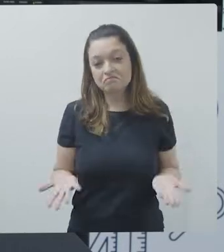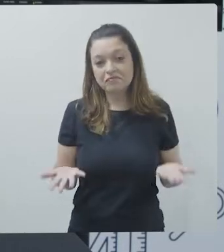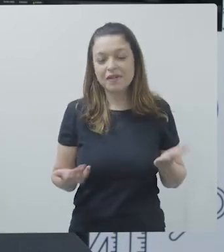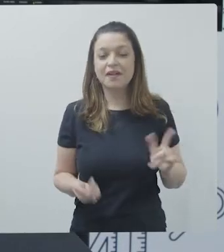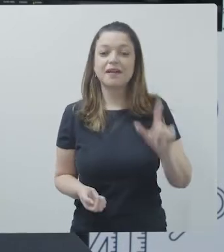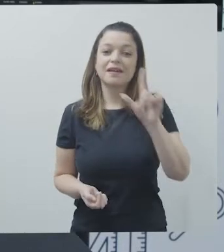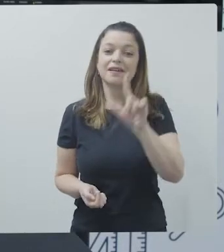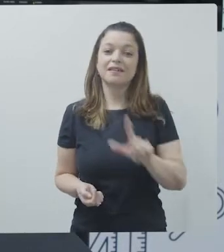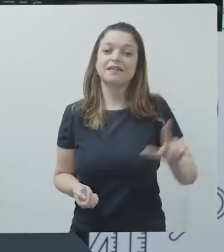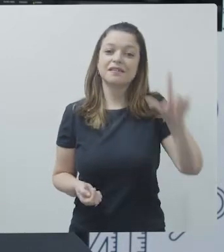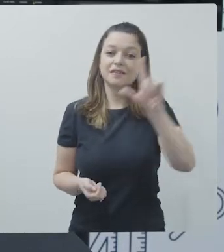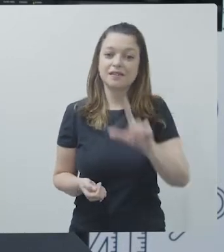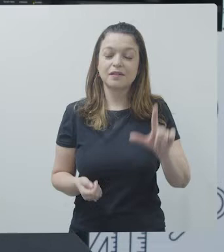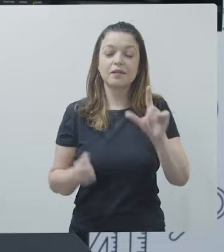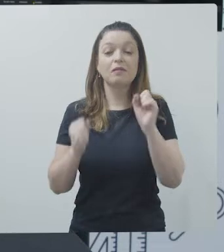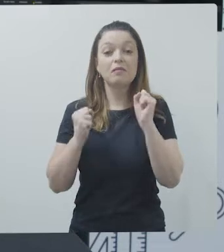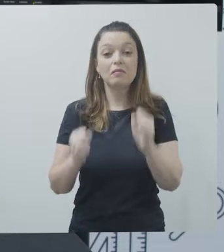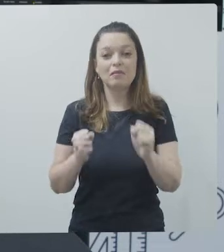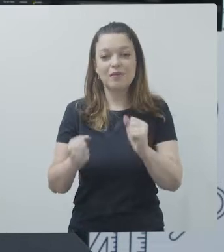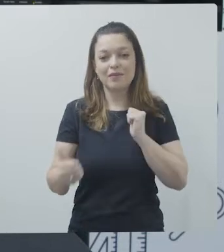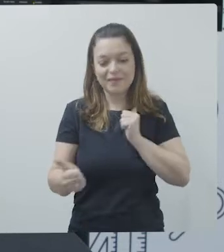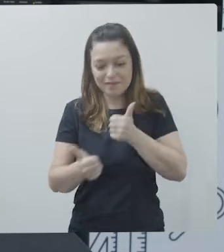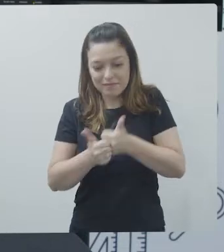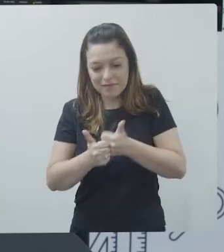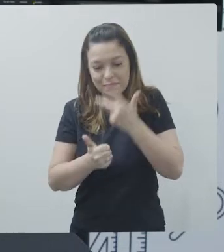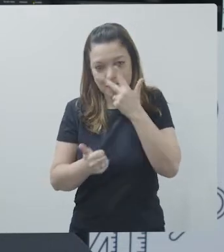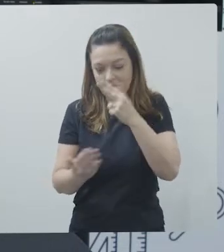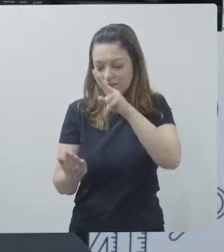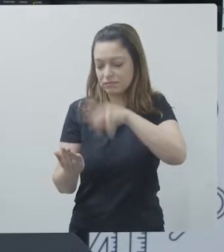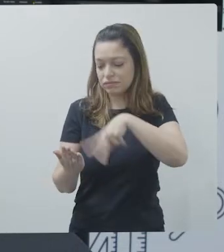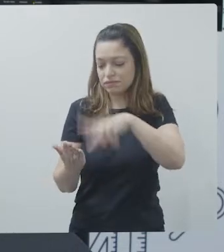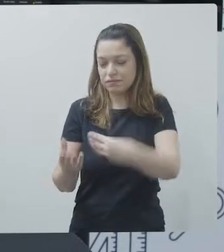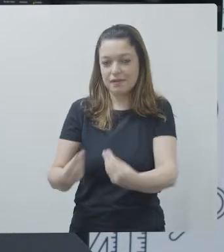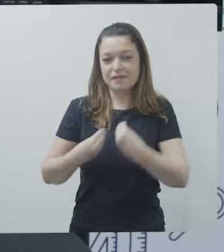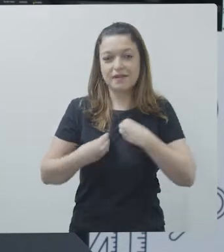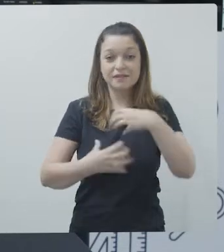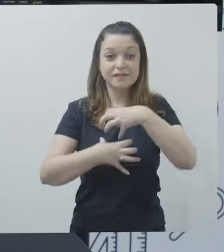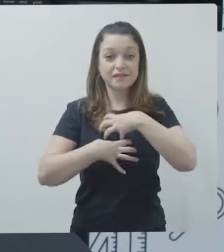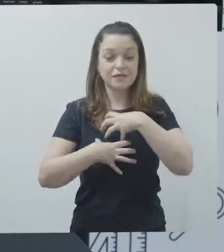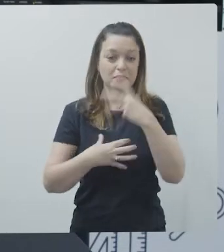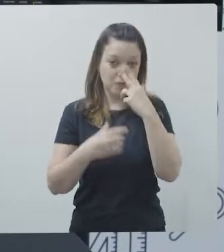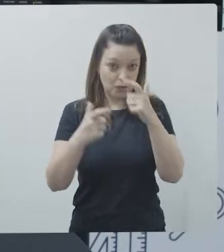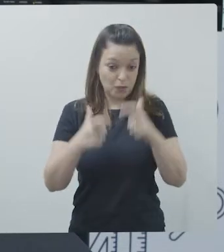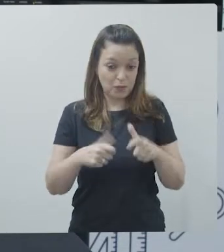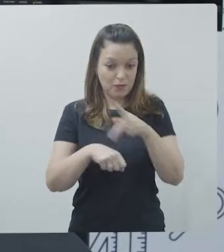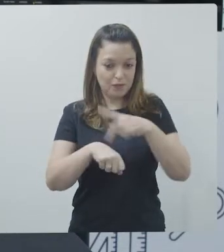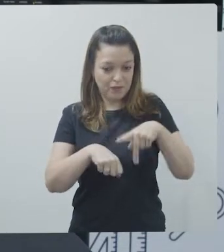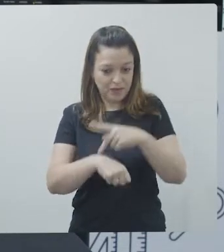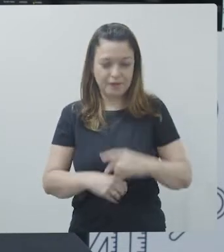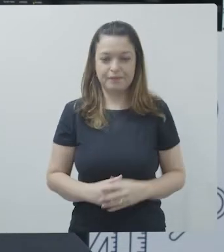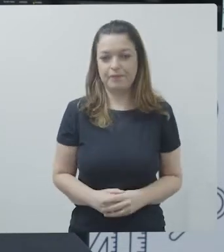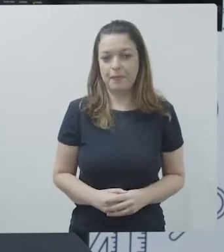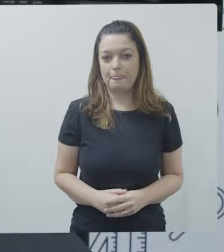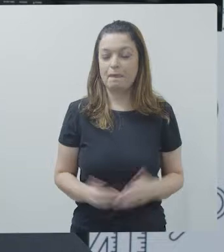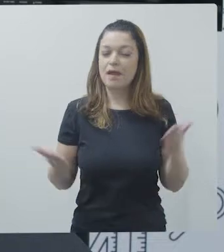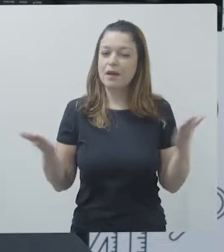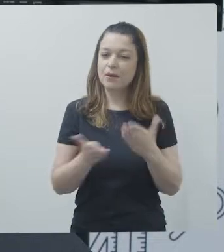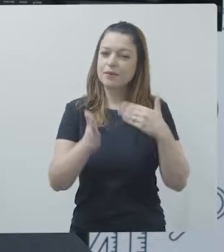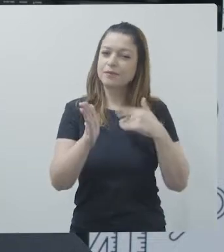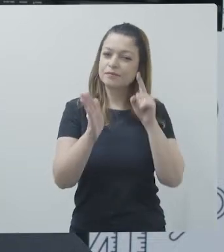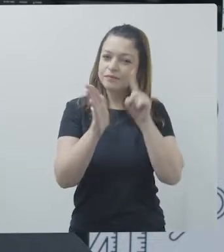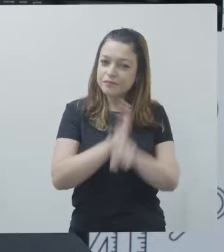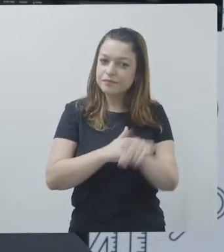traz essa região para mais próximo de mim. E agora eu te convido para quê? Para nós testarmos os